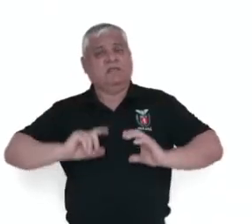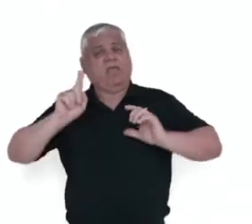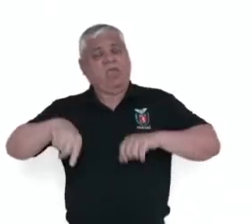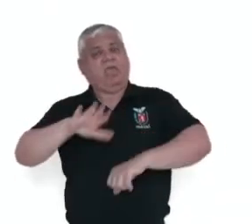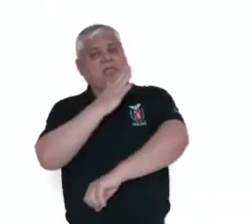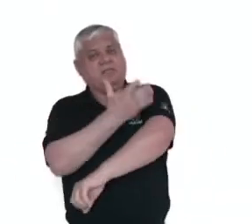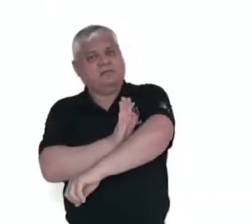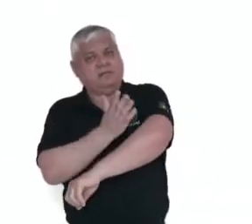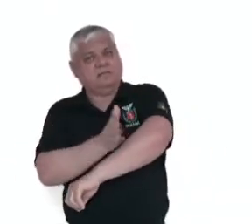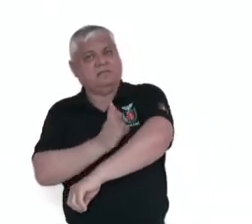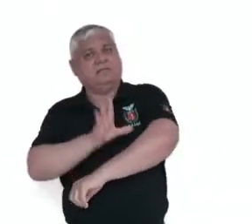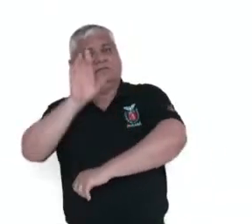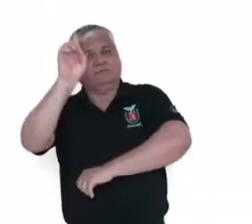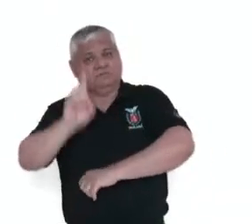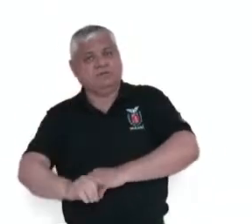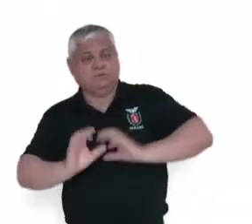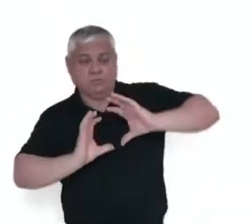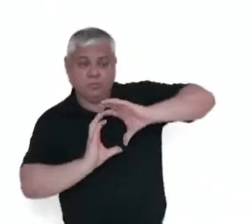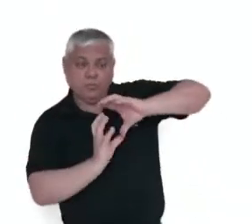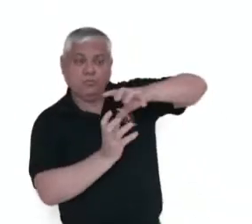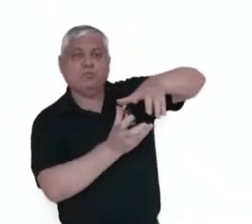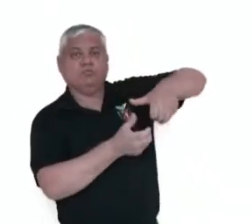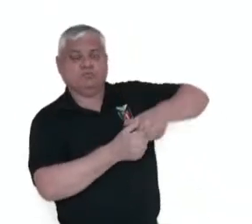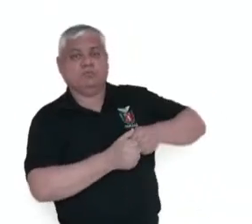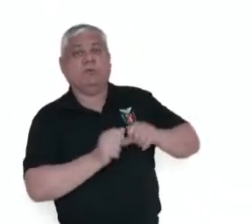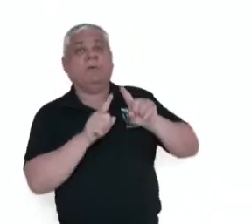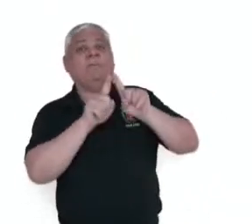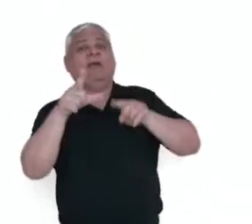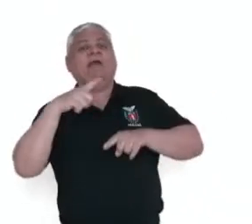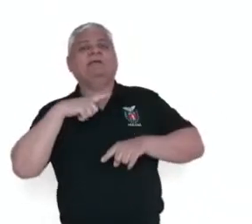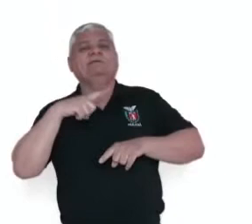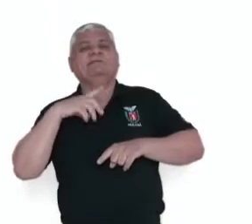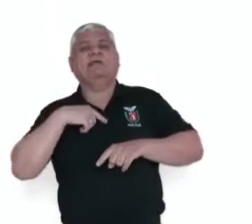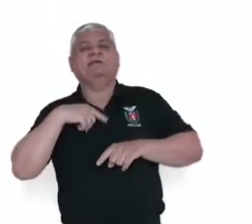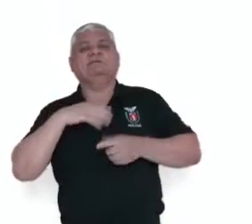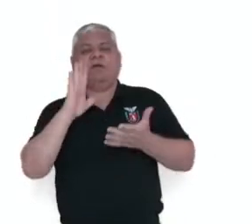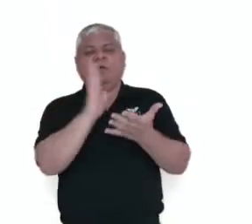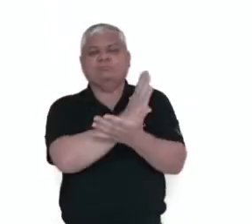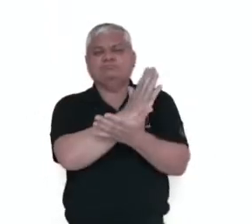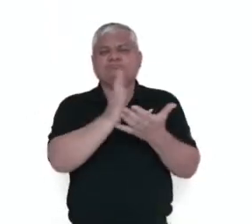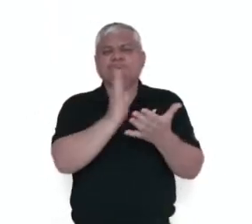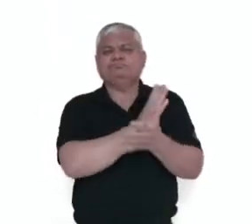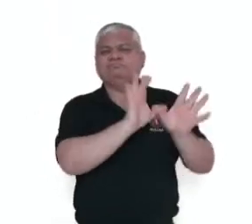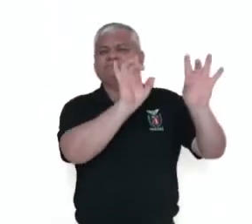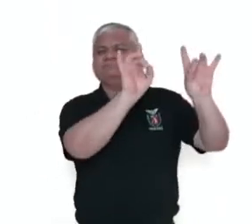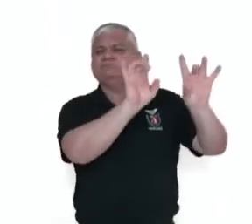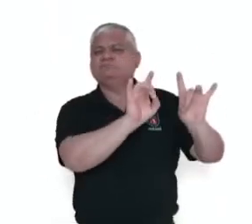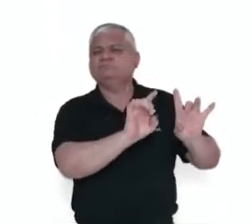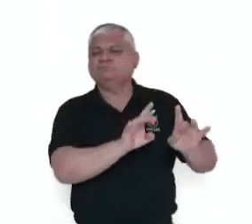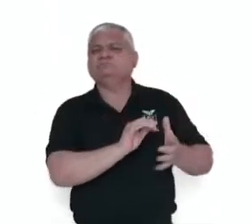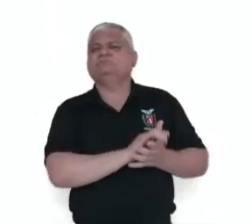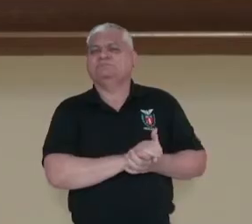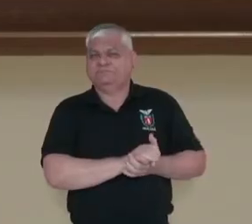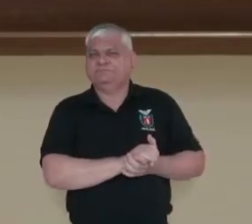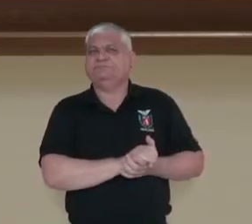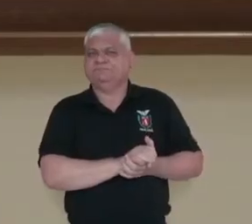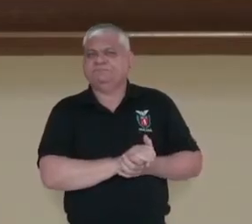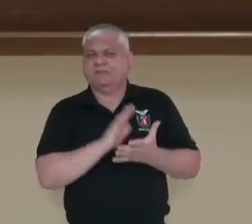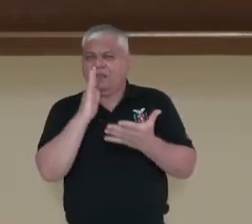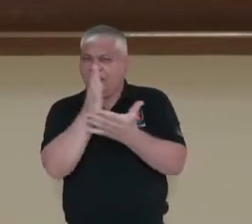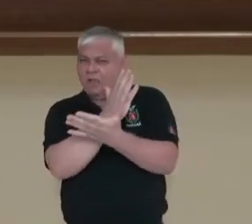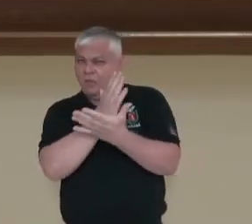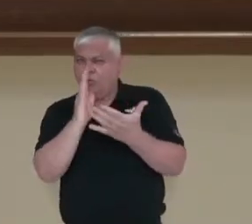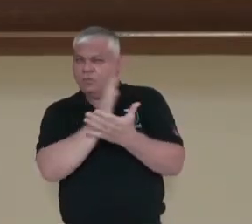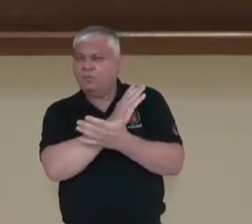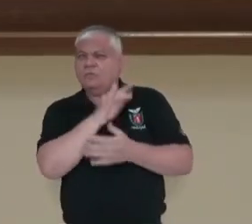que deveria ser universal, mas encontra privilégios e algumas estratificações. Quer dizer, alguns cidadãos